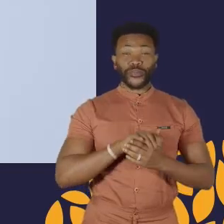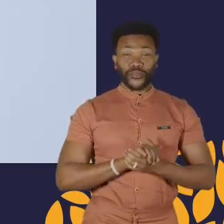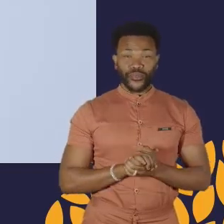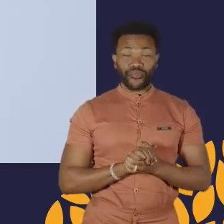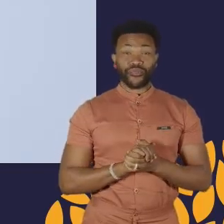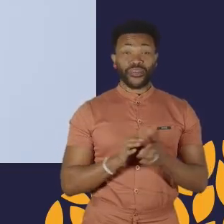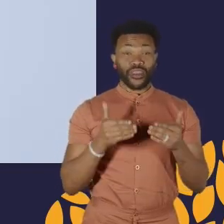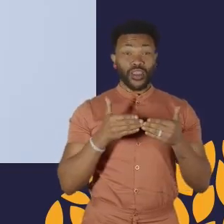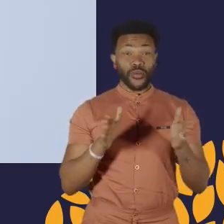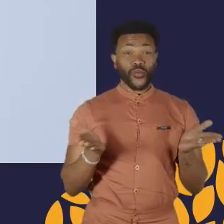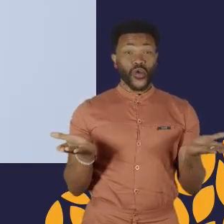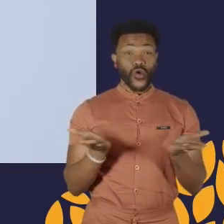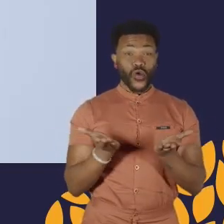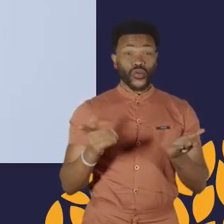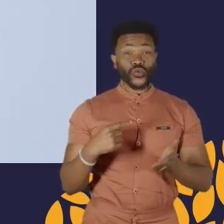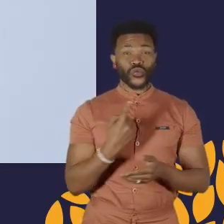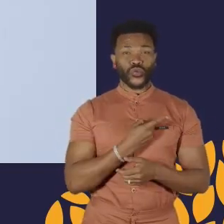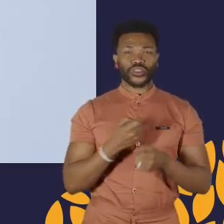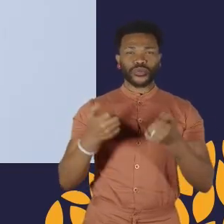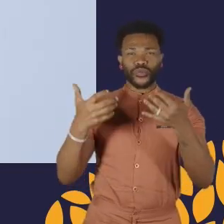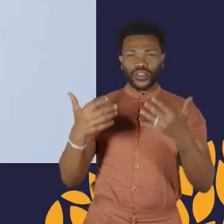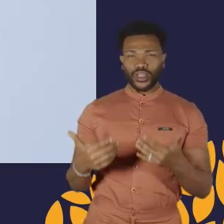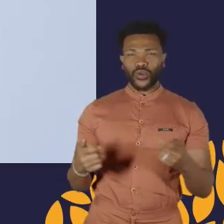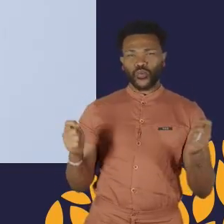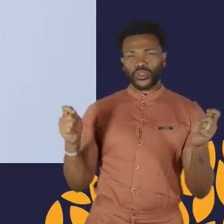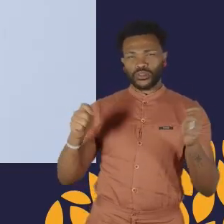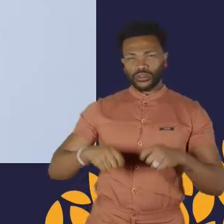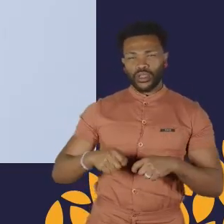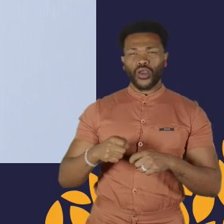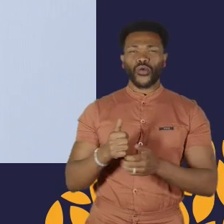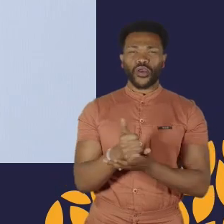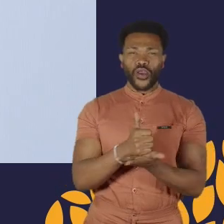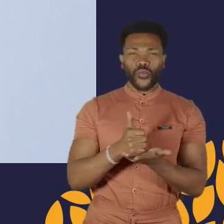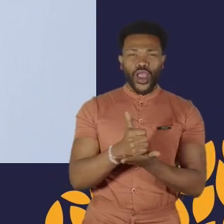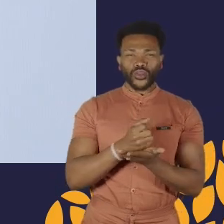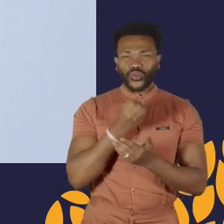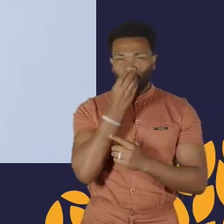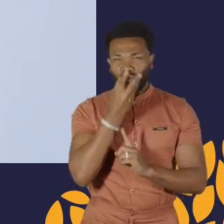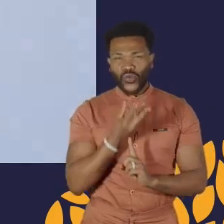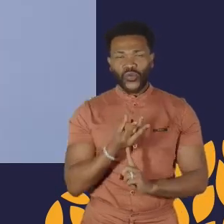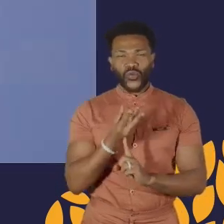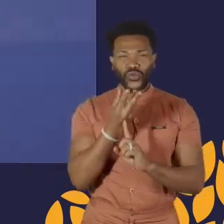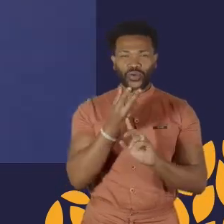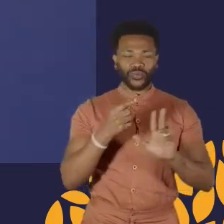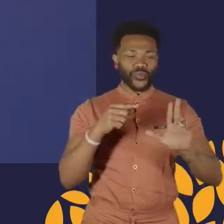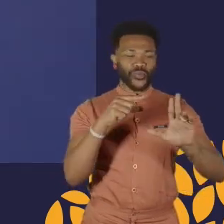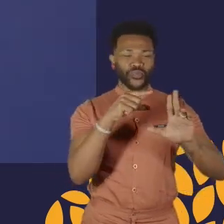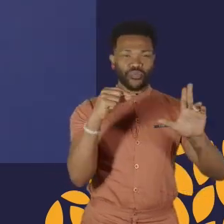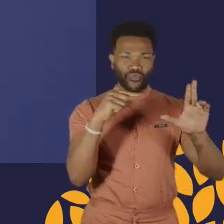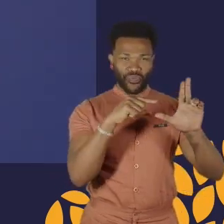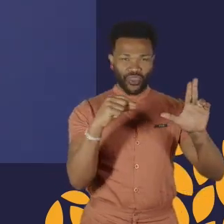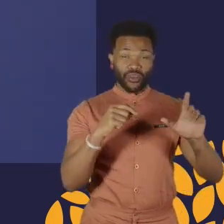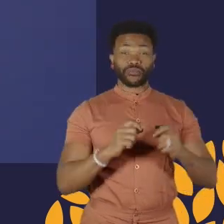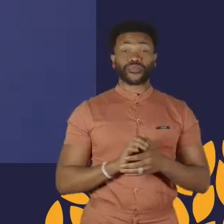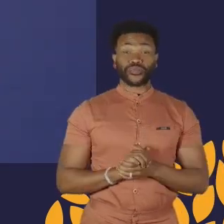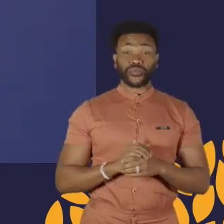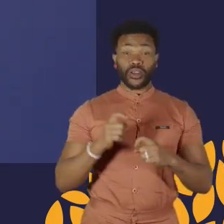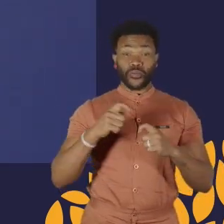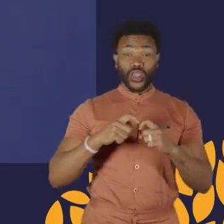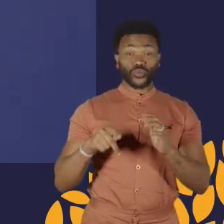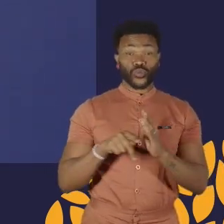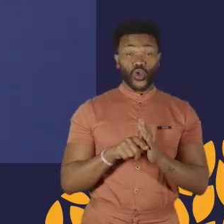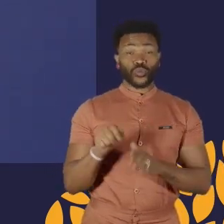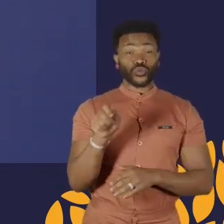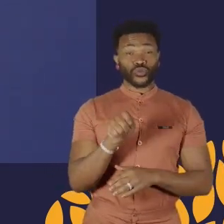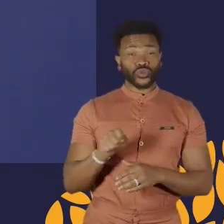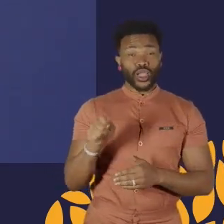Para a abertura, vamos falar sobre o potencial medicinal das flores de cannabis. Médico membro da Sociedade Brasileira